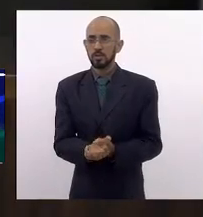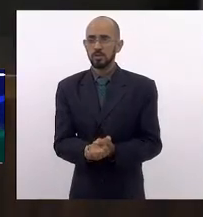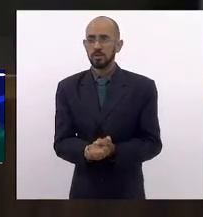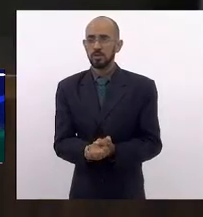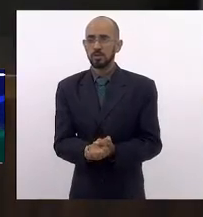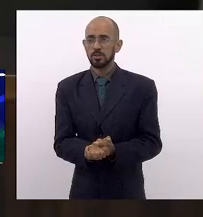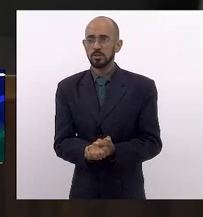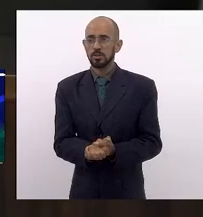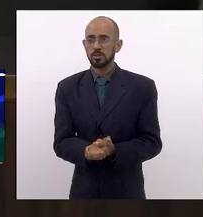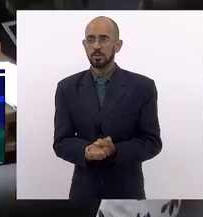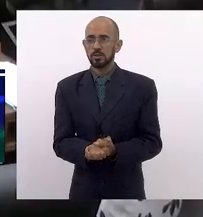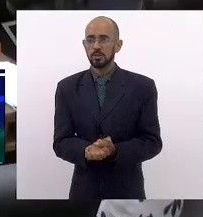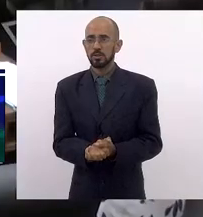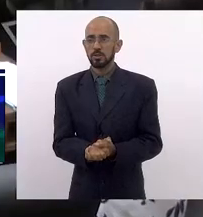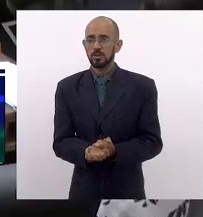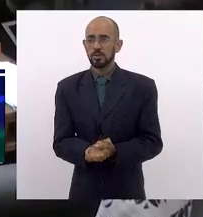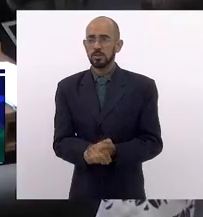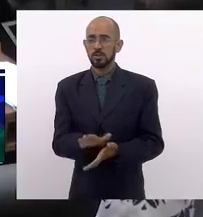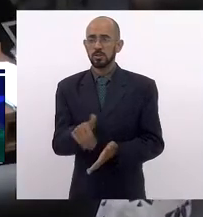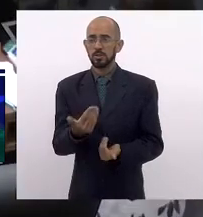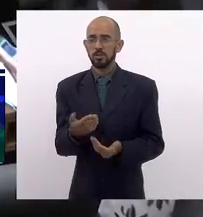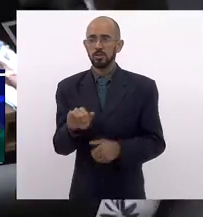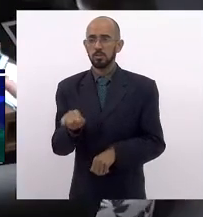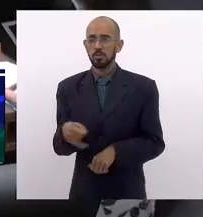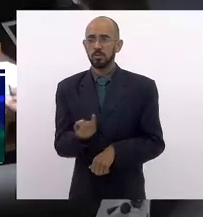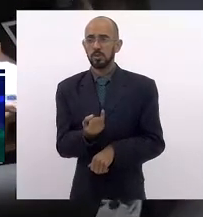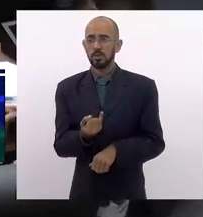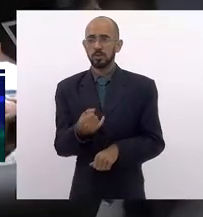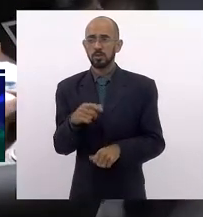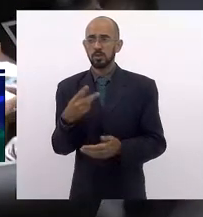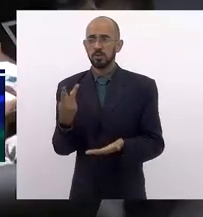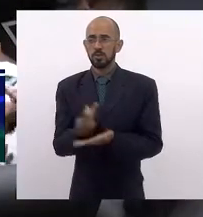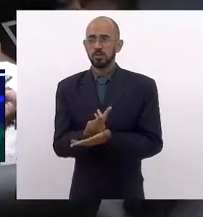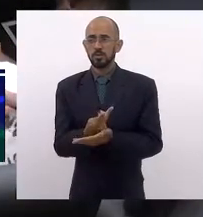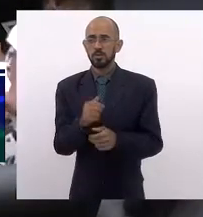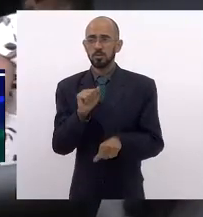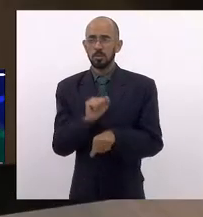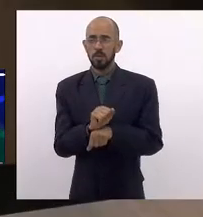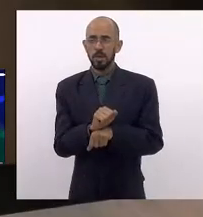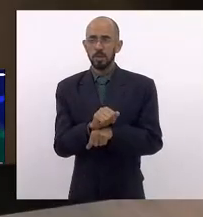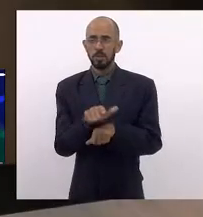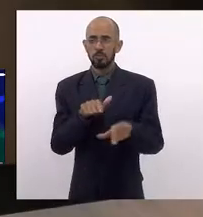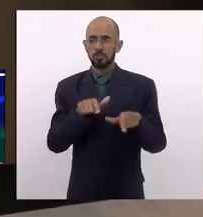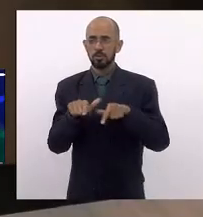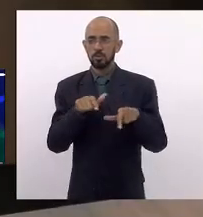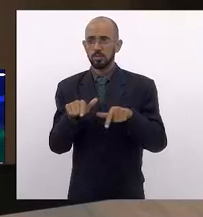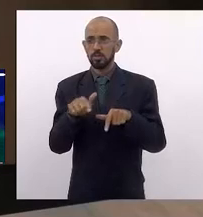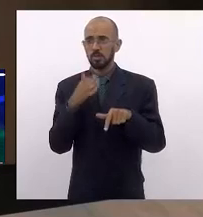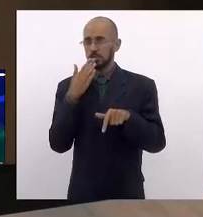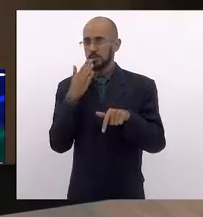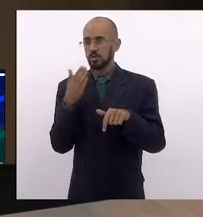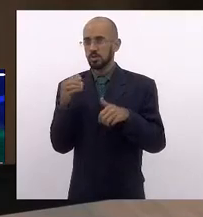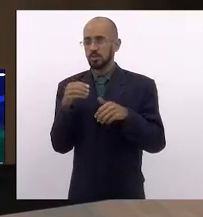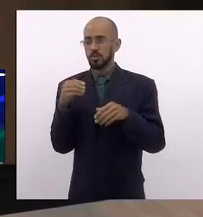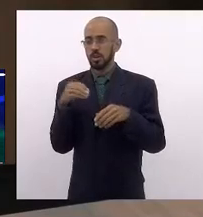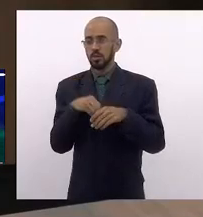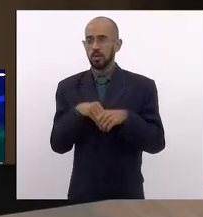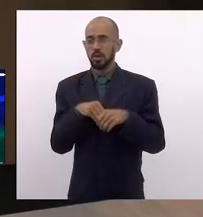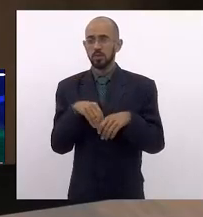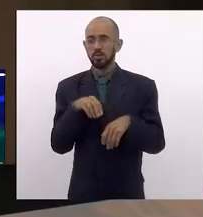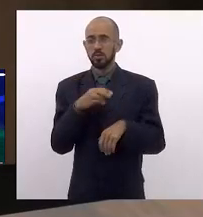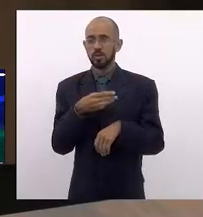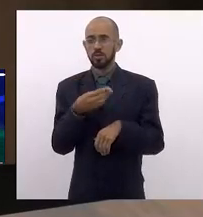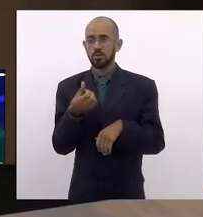se ainda tá do Rodrigo aproveitar que o vai ter opção aí dos trabalhos e requerer você nem sem inclusão do projeto